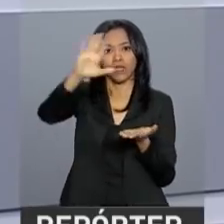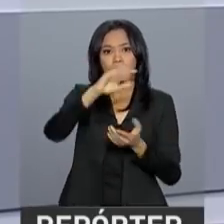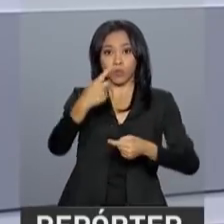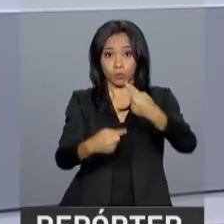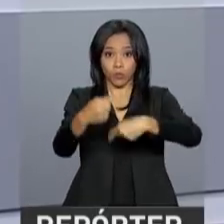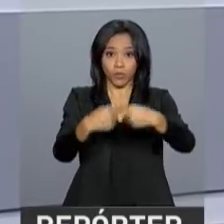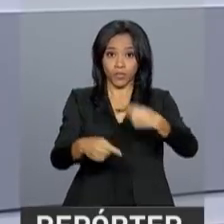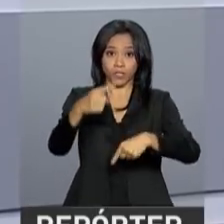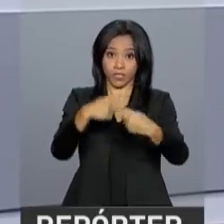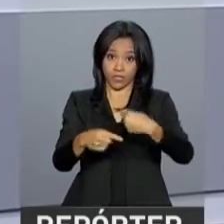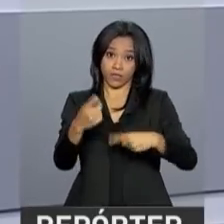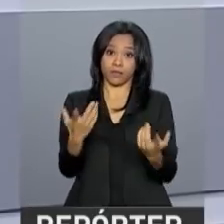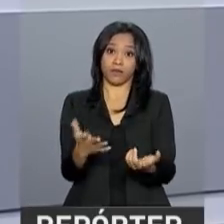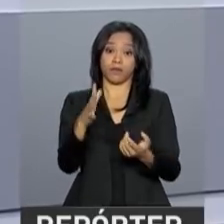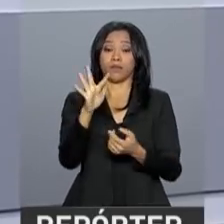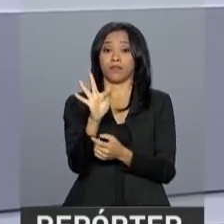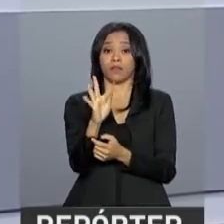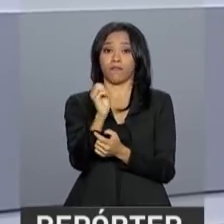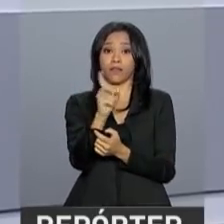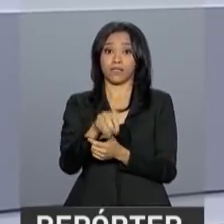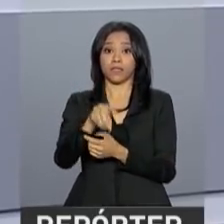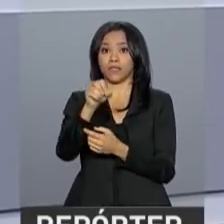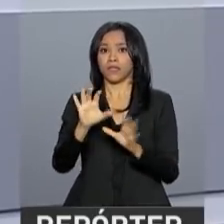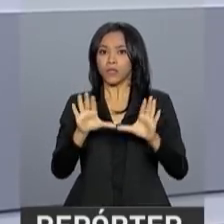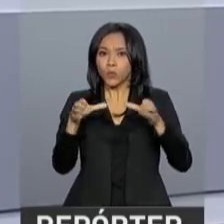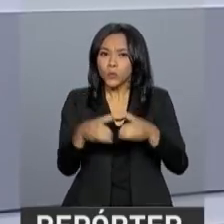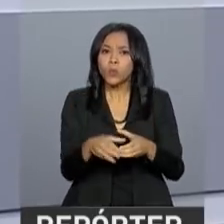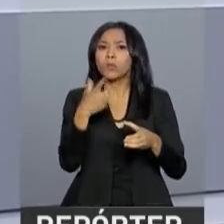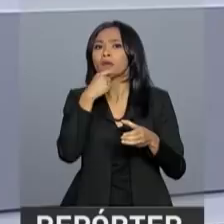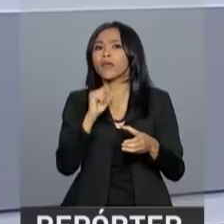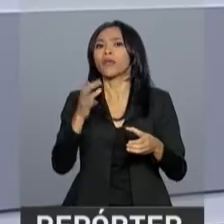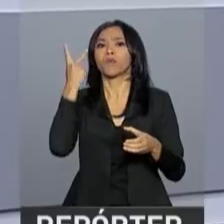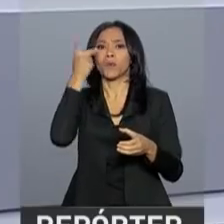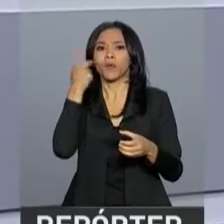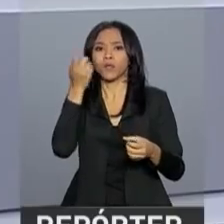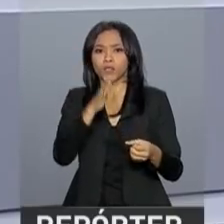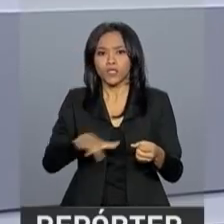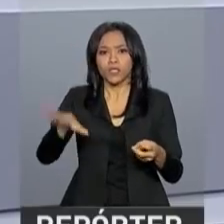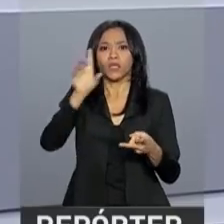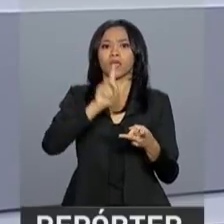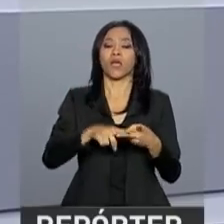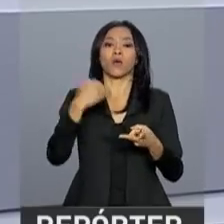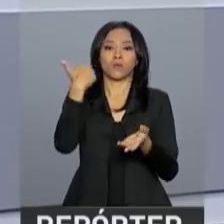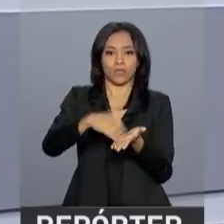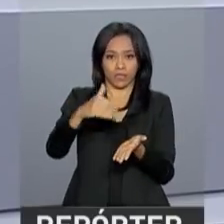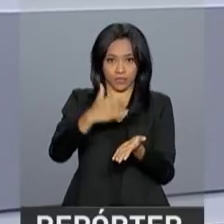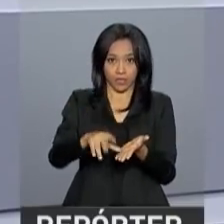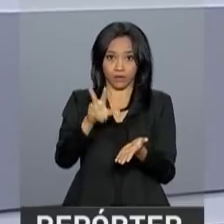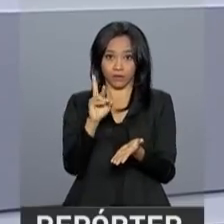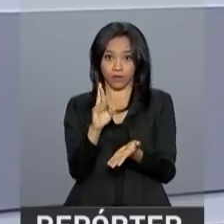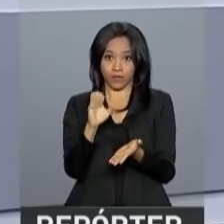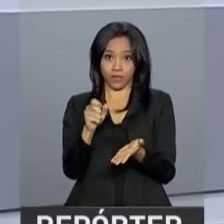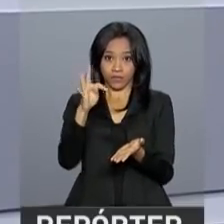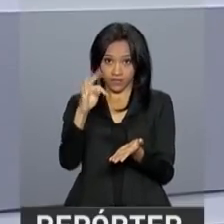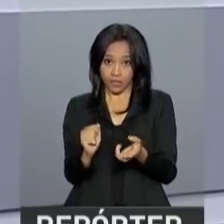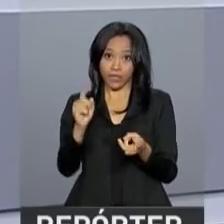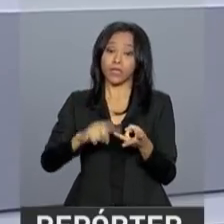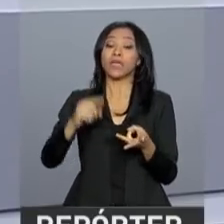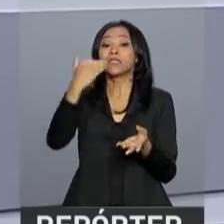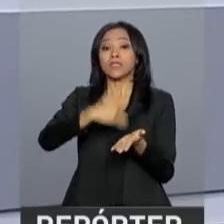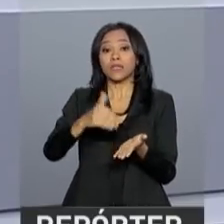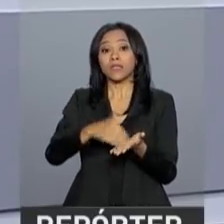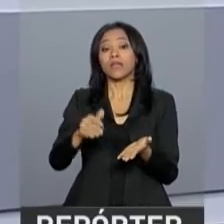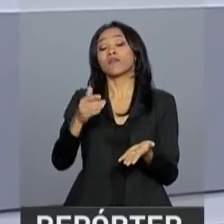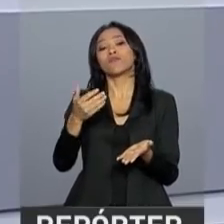o confaz o ministro da fazenda o procurador geral da fazenda nacional o secretário da receita federal e os secretários de fazenda